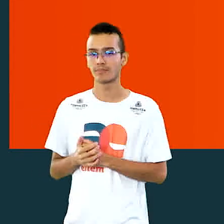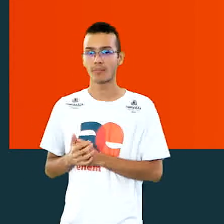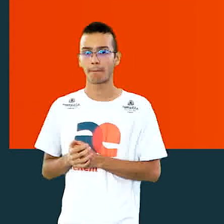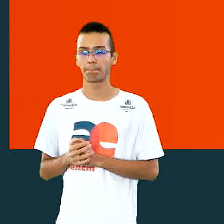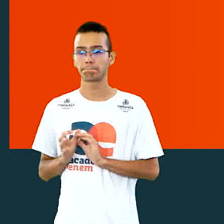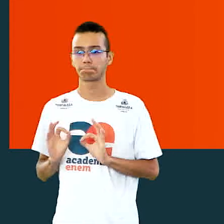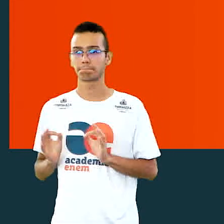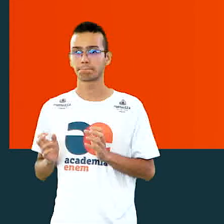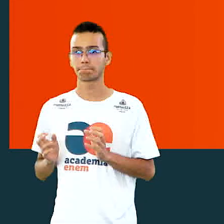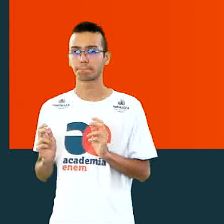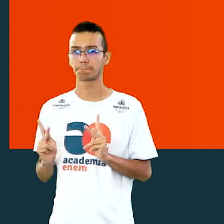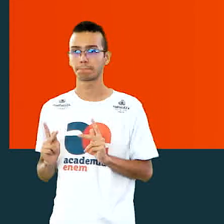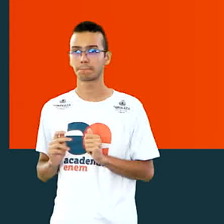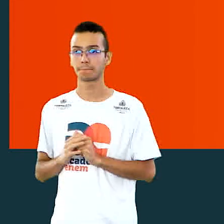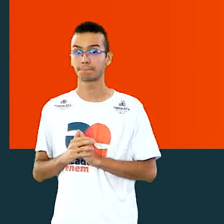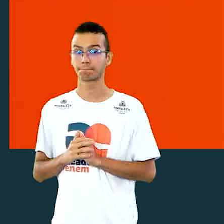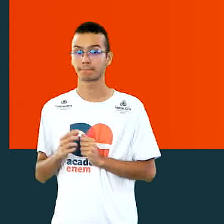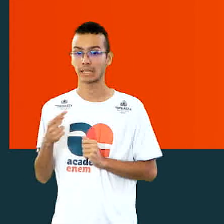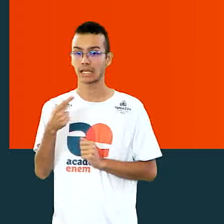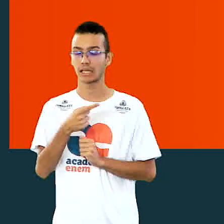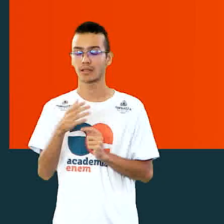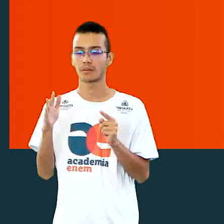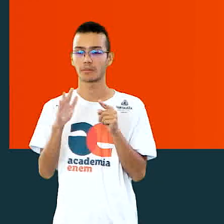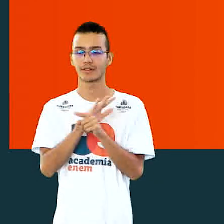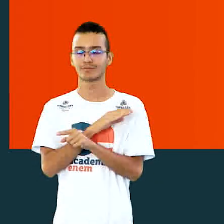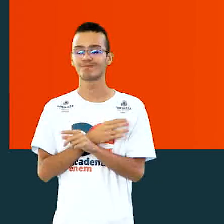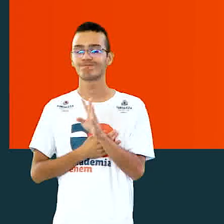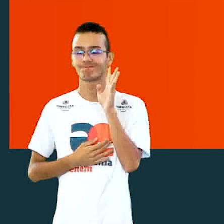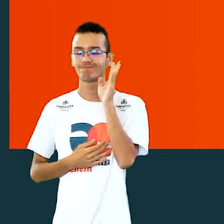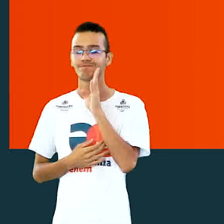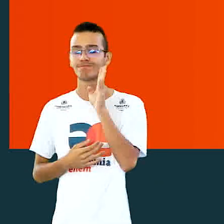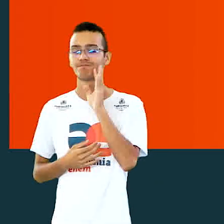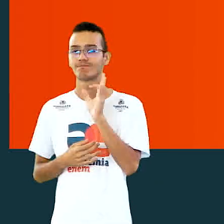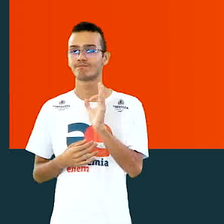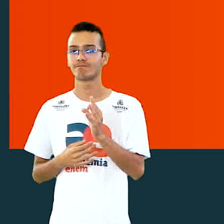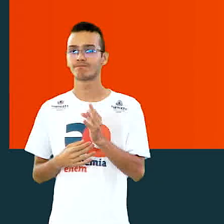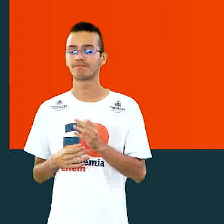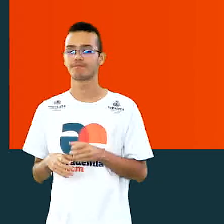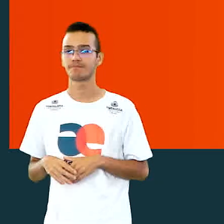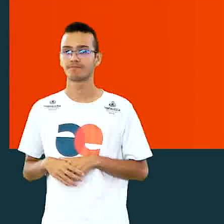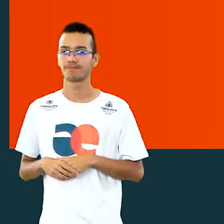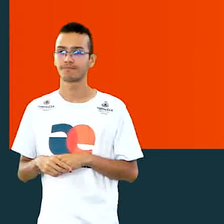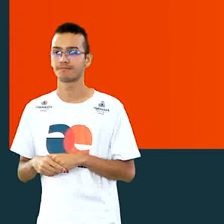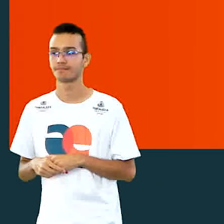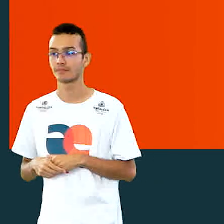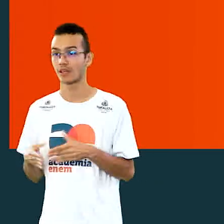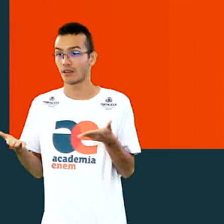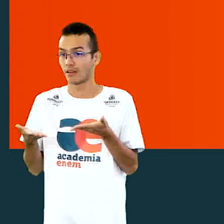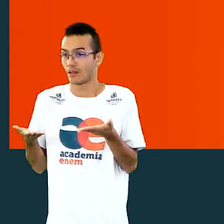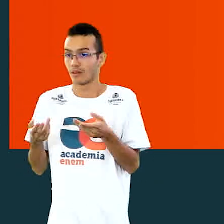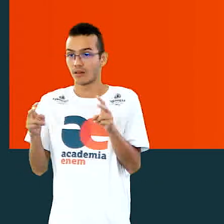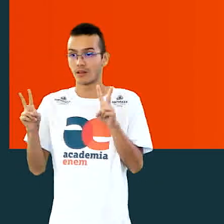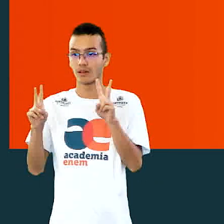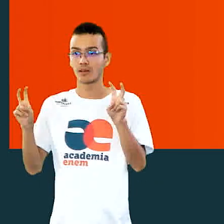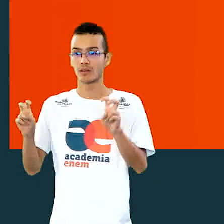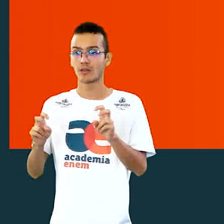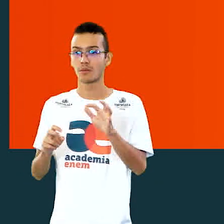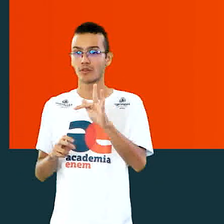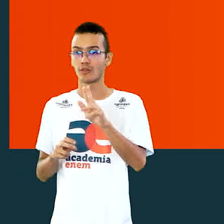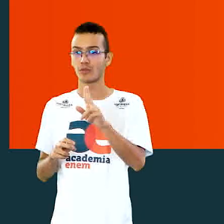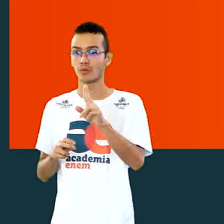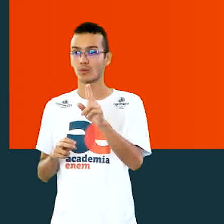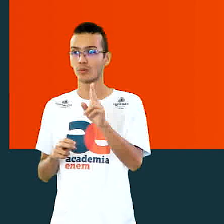Certo. Essa é legal, certo? Vamos lá. Vamos conversar agora sobre fusíveis